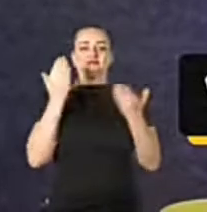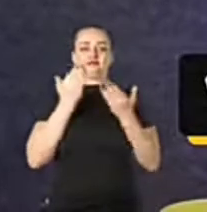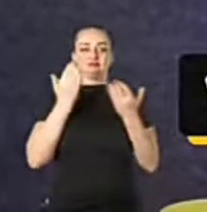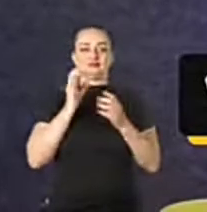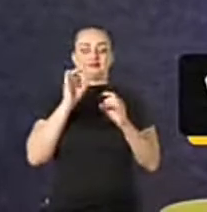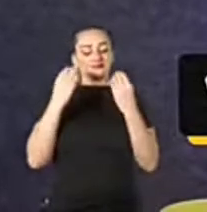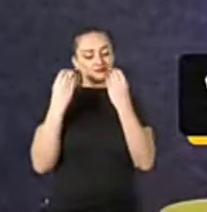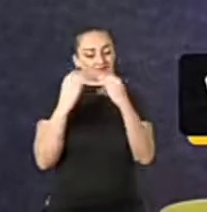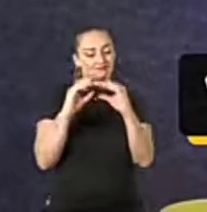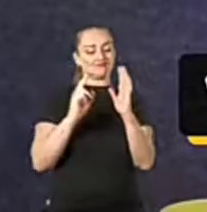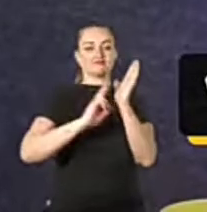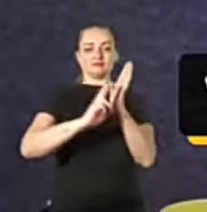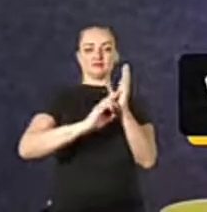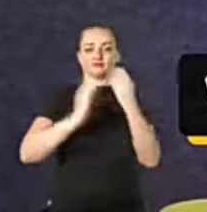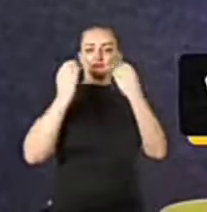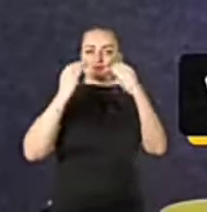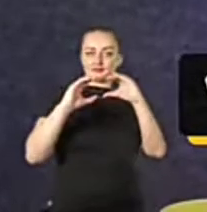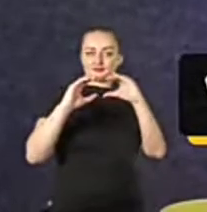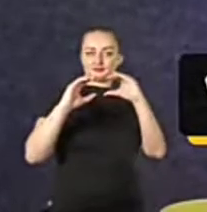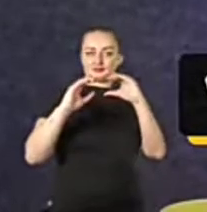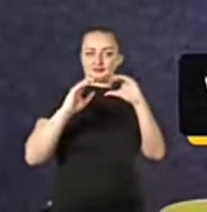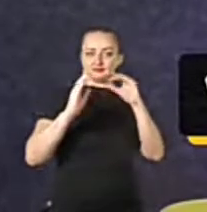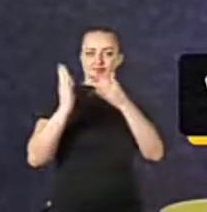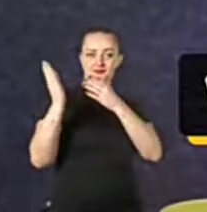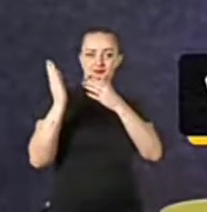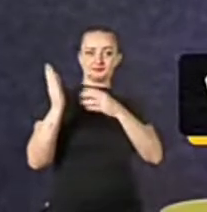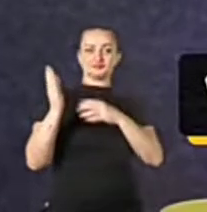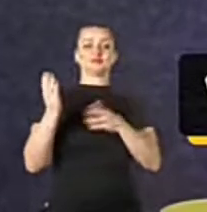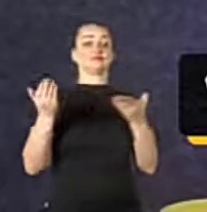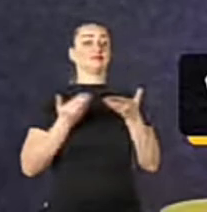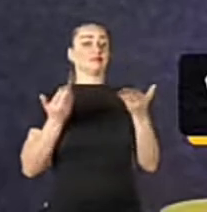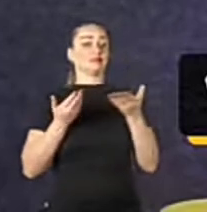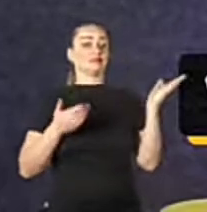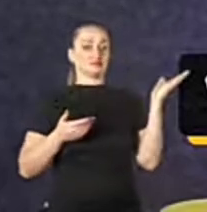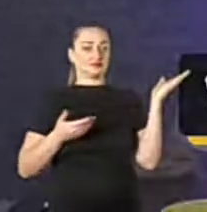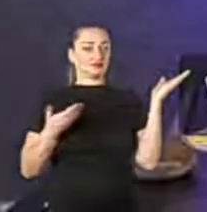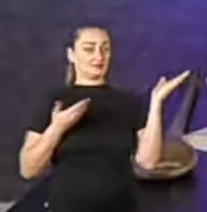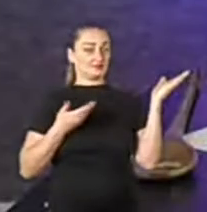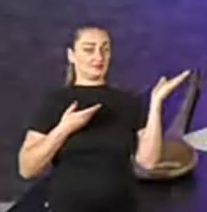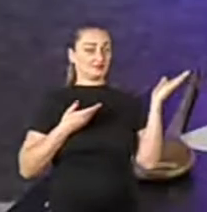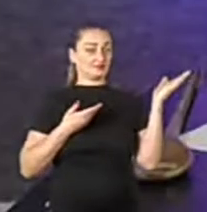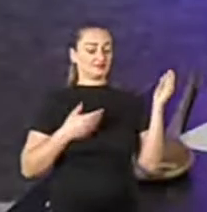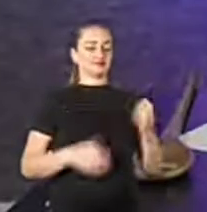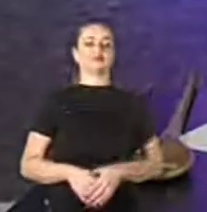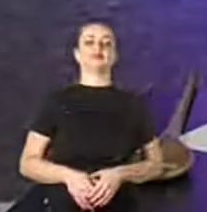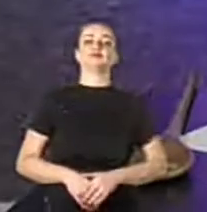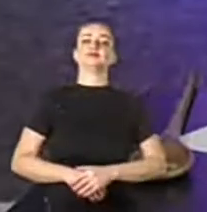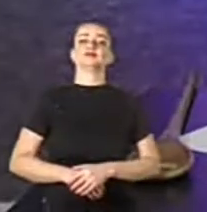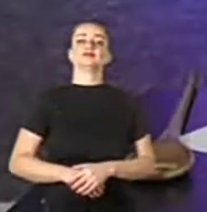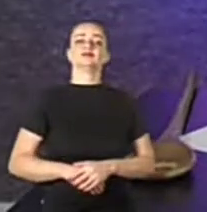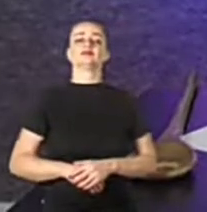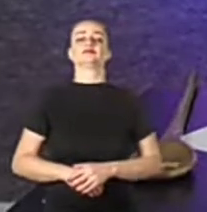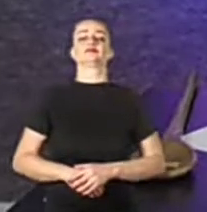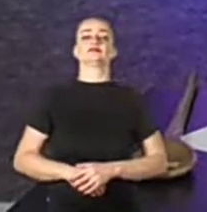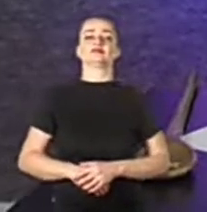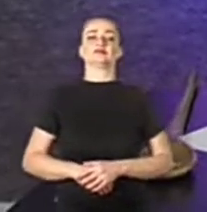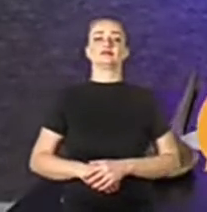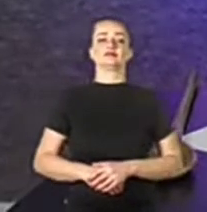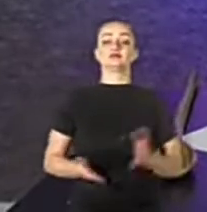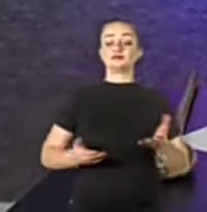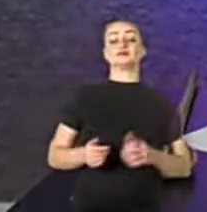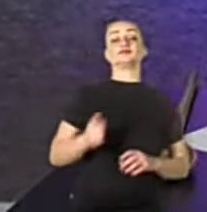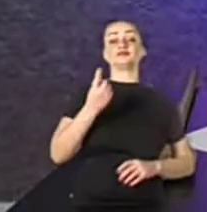coloquem o nome de vocês na lista de espera agora tá no leite pra depois tu é chegamos a 10.000